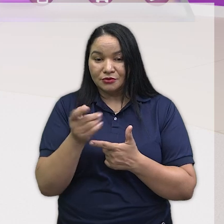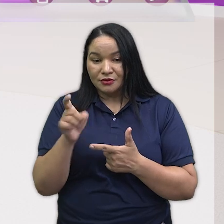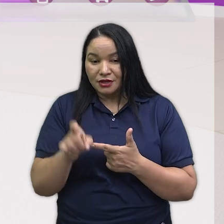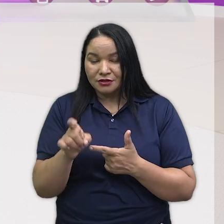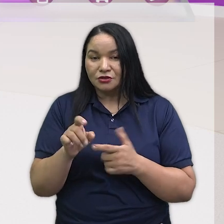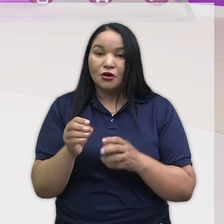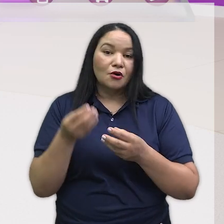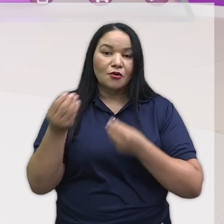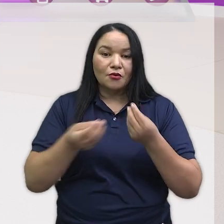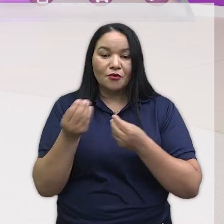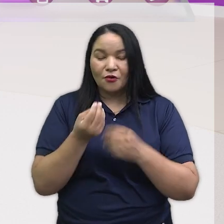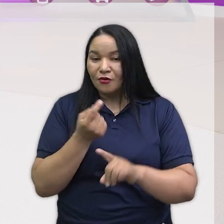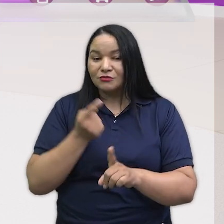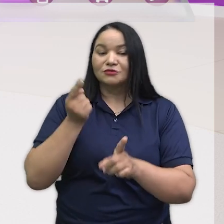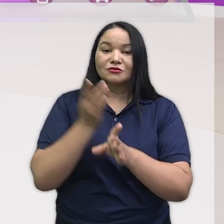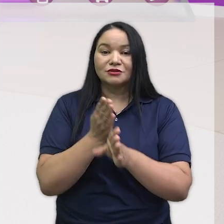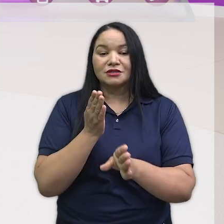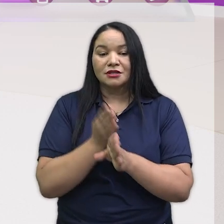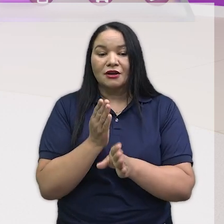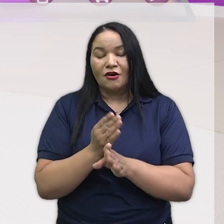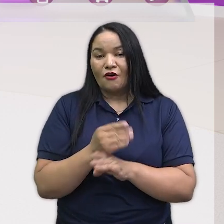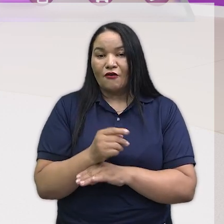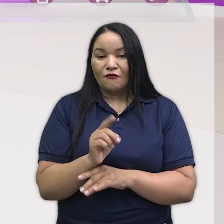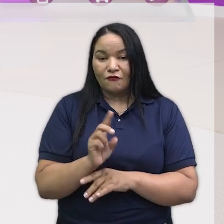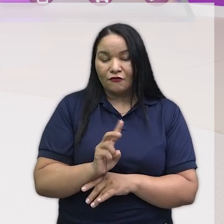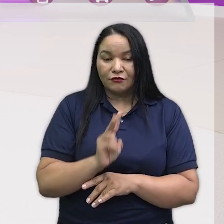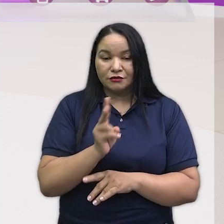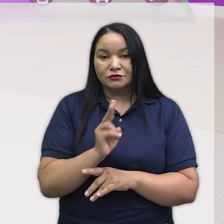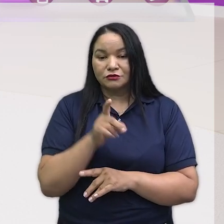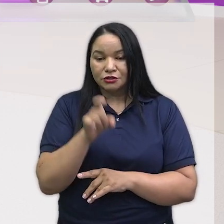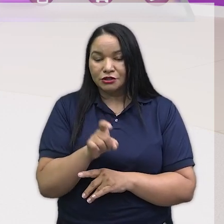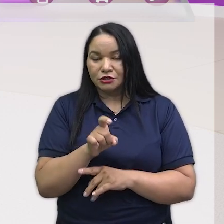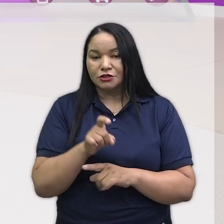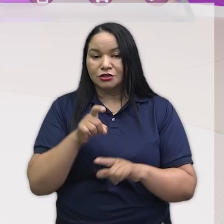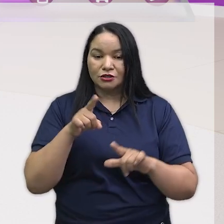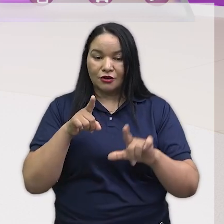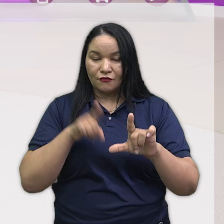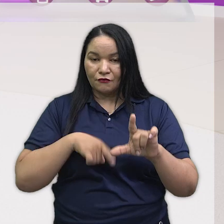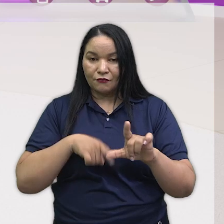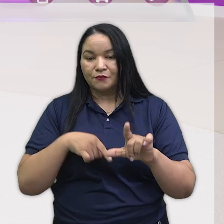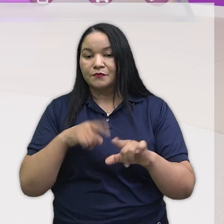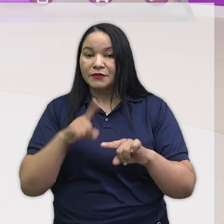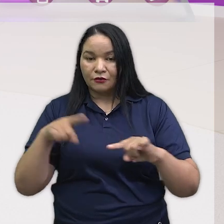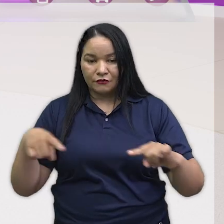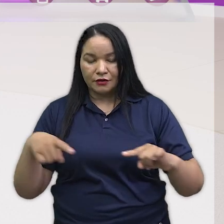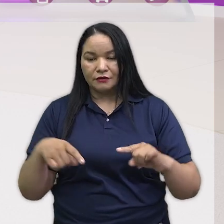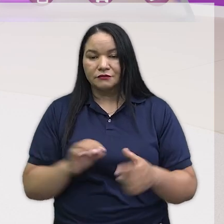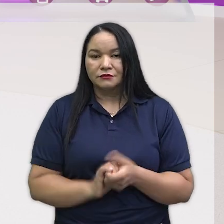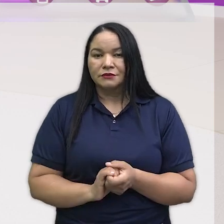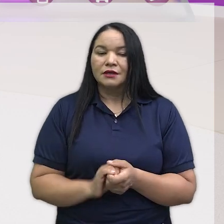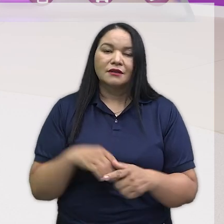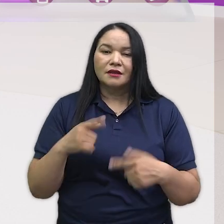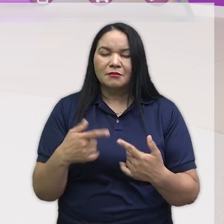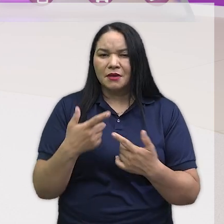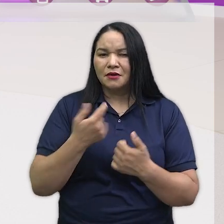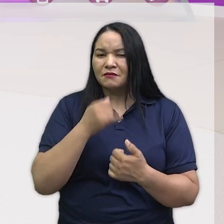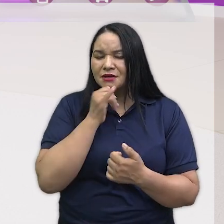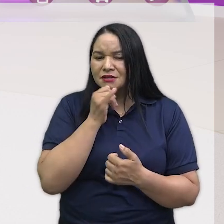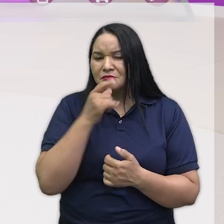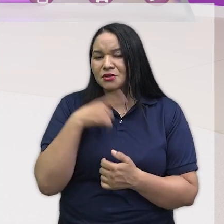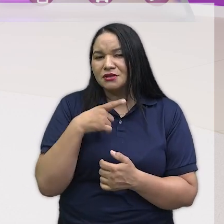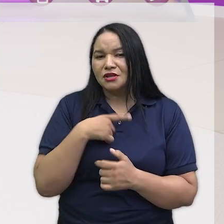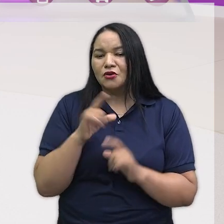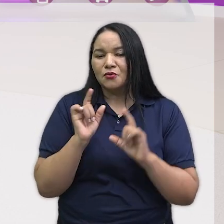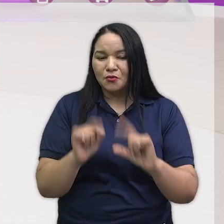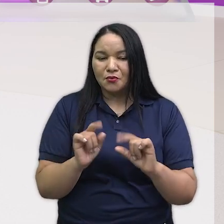desenvolve ali para se achar o valor do x, o valor ali da variável. Então, Não é? Nós temos aí, depois desse exemplo, nós temos que